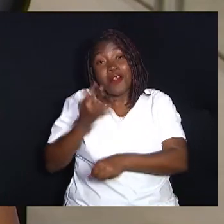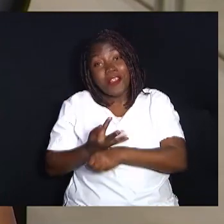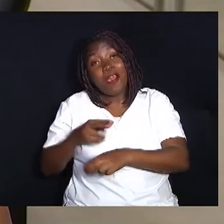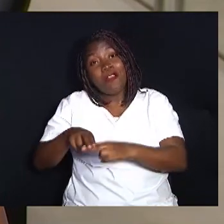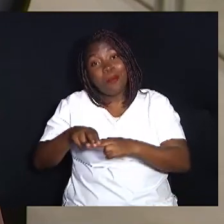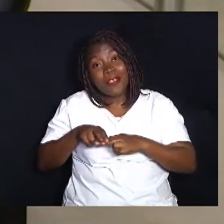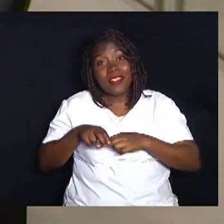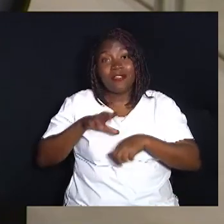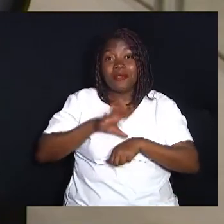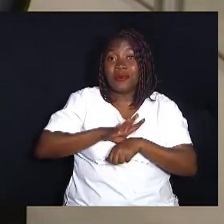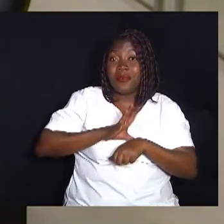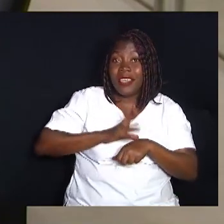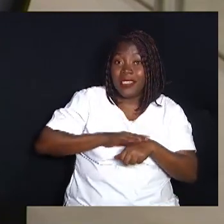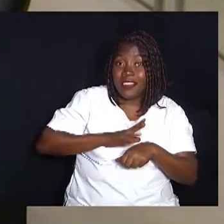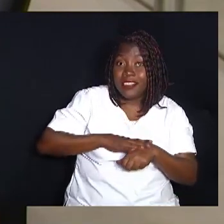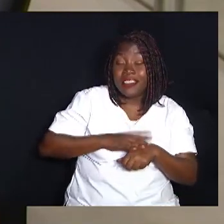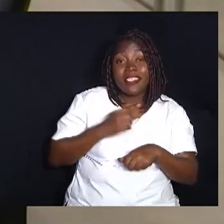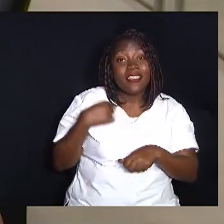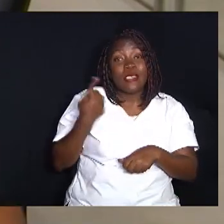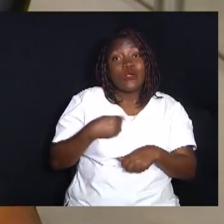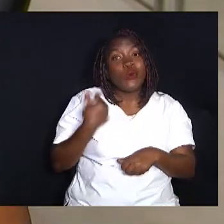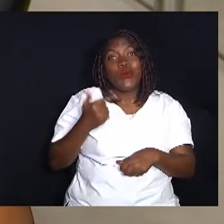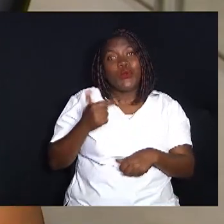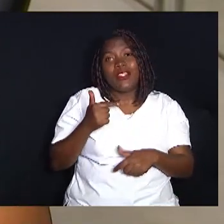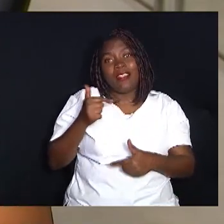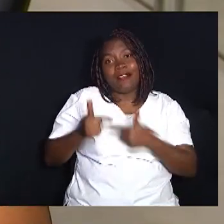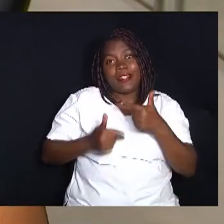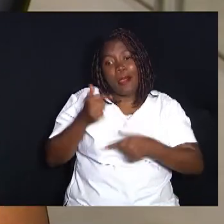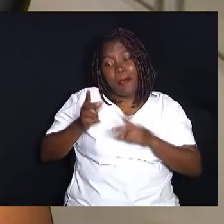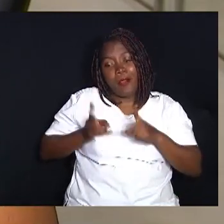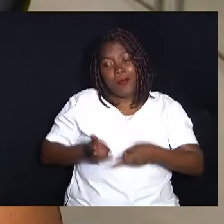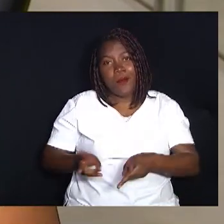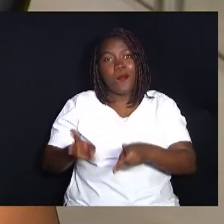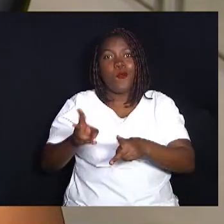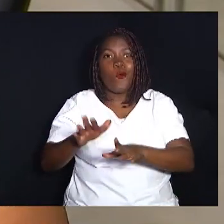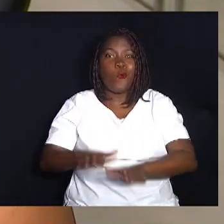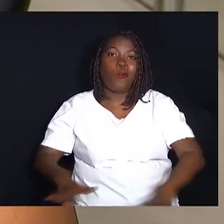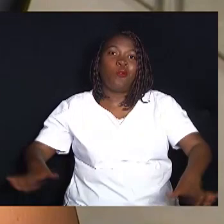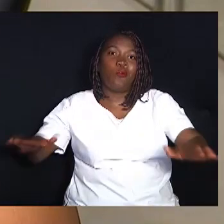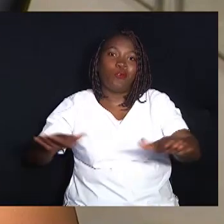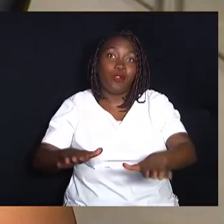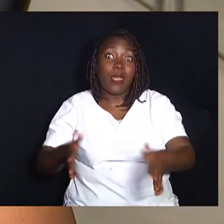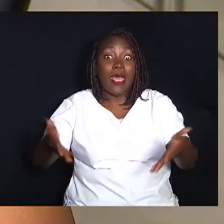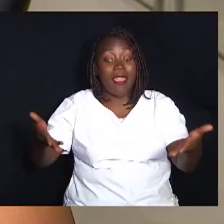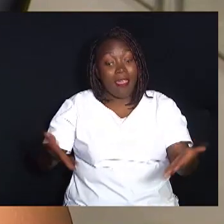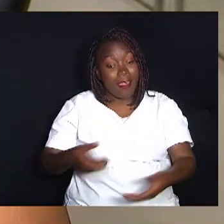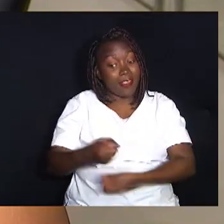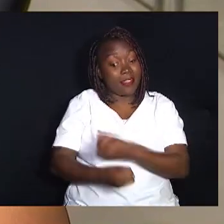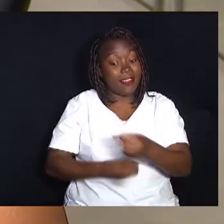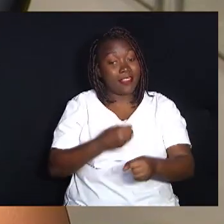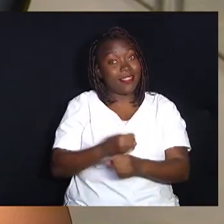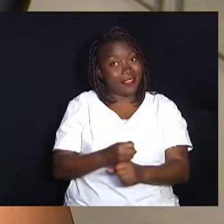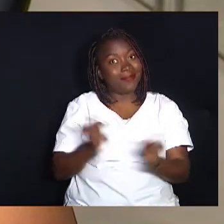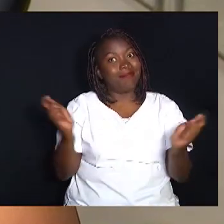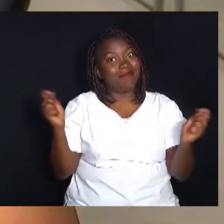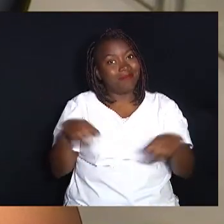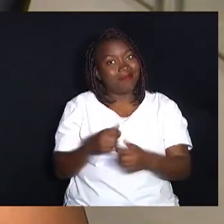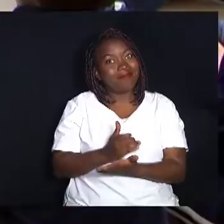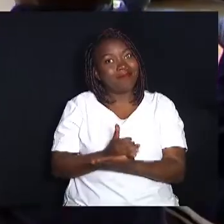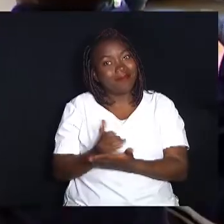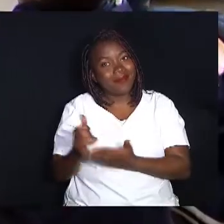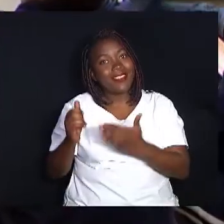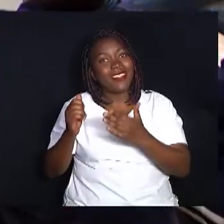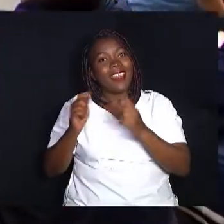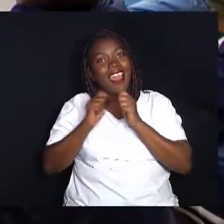doentes e a gente não teve um trabalho continuado com todos eles. Aí esse ano já foi possível, a gente começou fazendo as assembleias